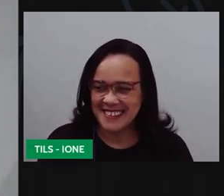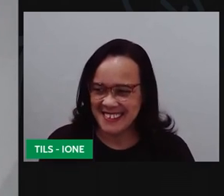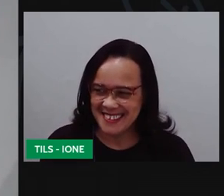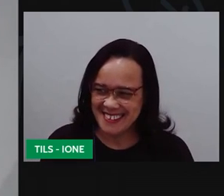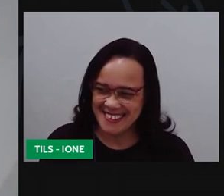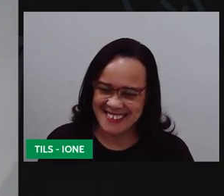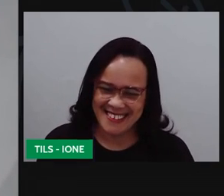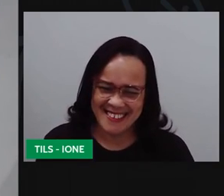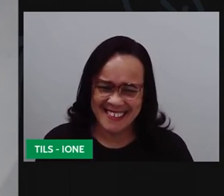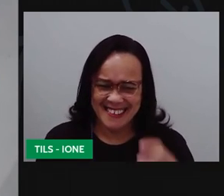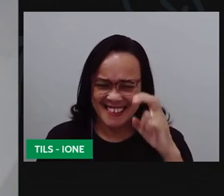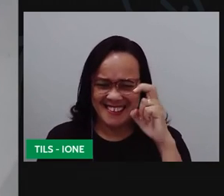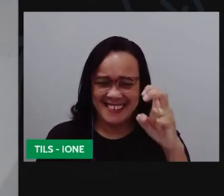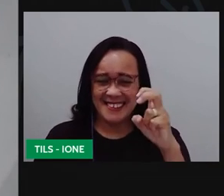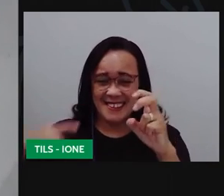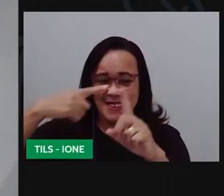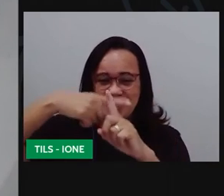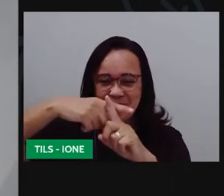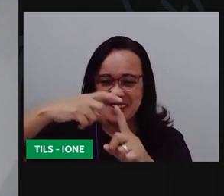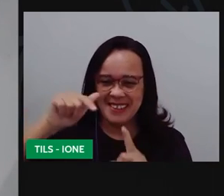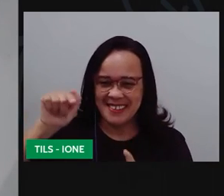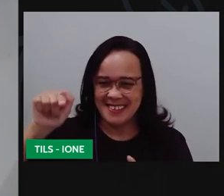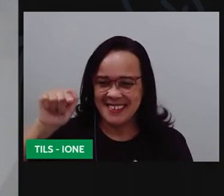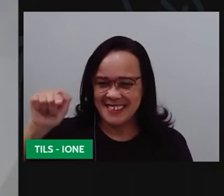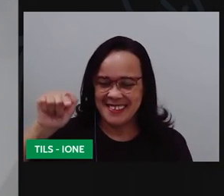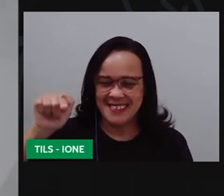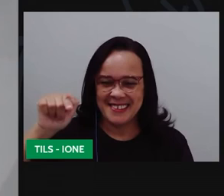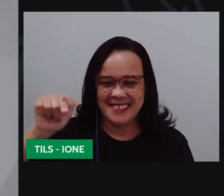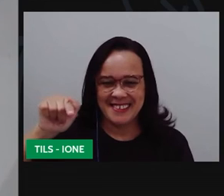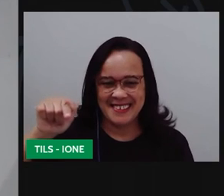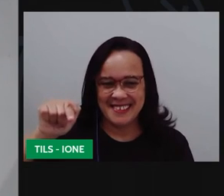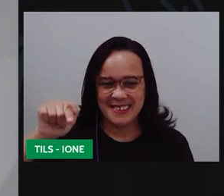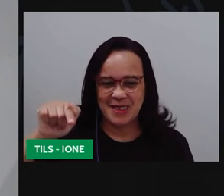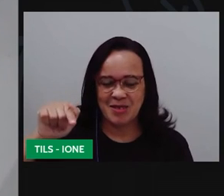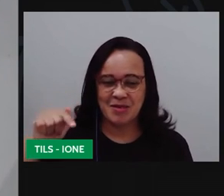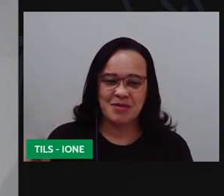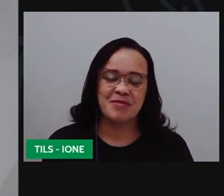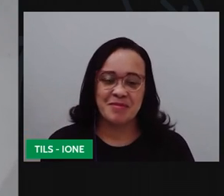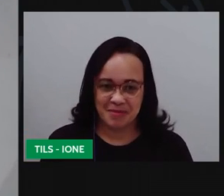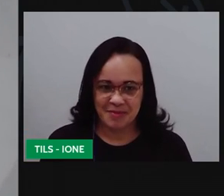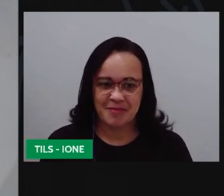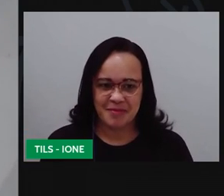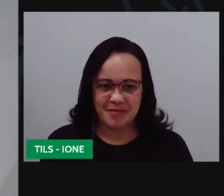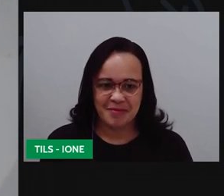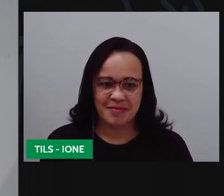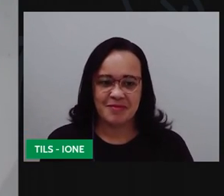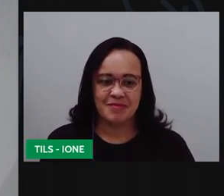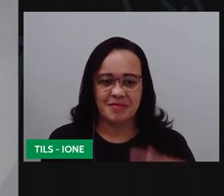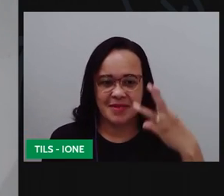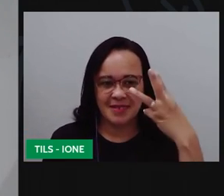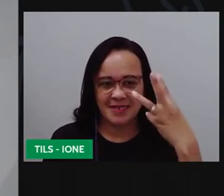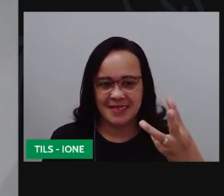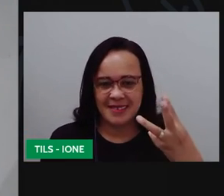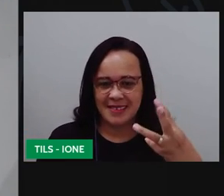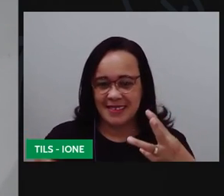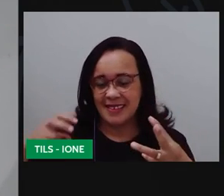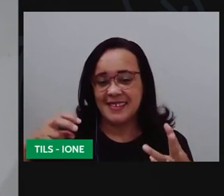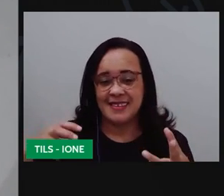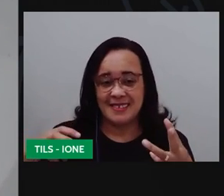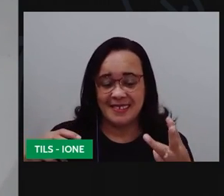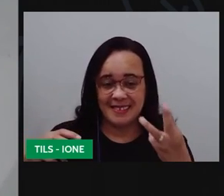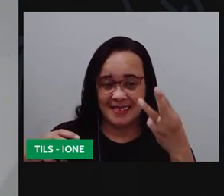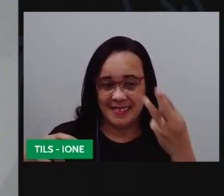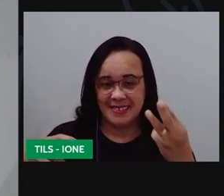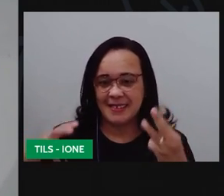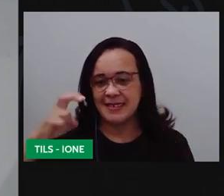cinco mais sete não é por que que eu tenho 15 dezenas é que eu tenho 7 dezenas eu tô aonde aqui na casa da adese na